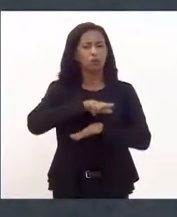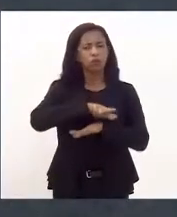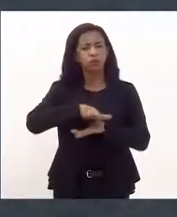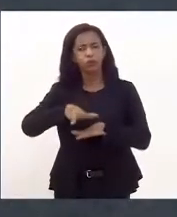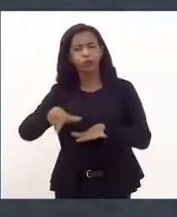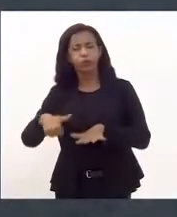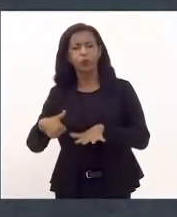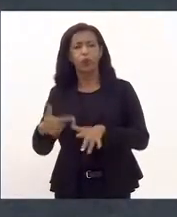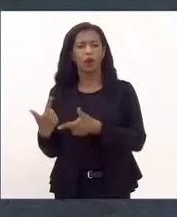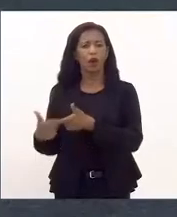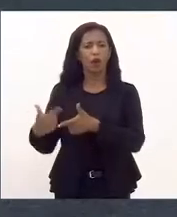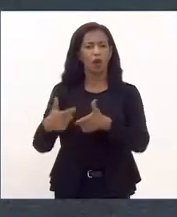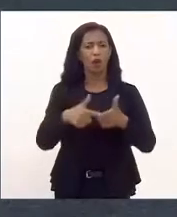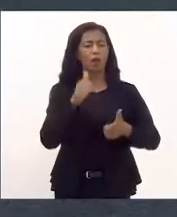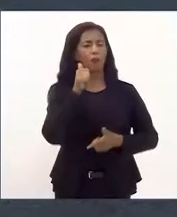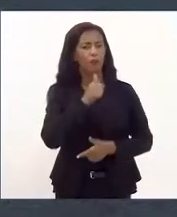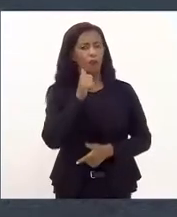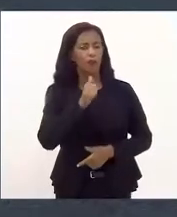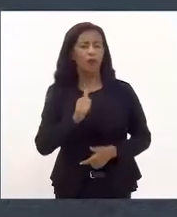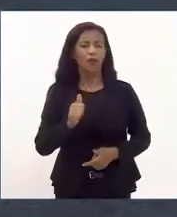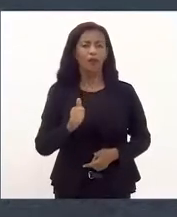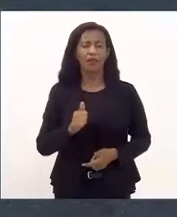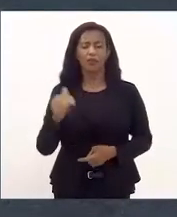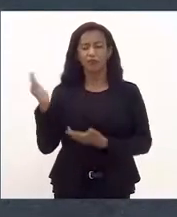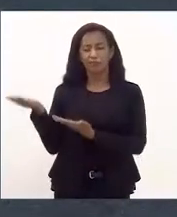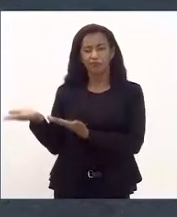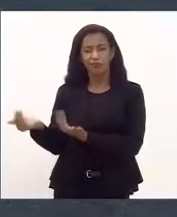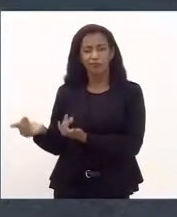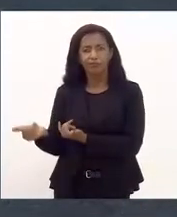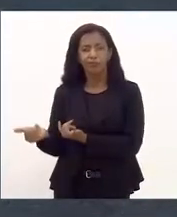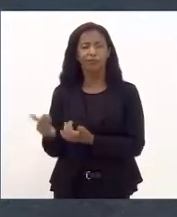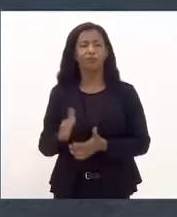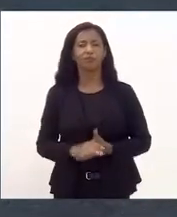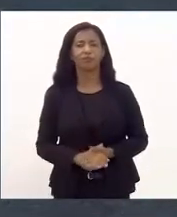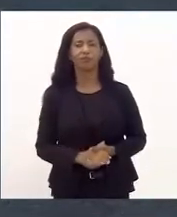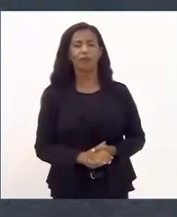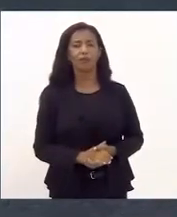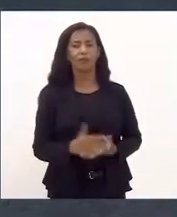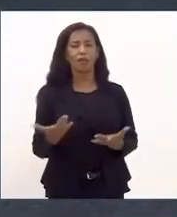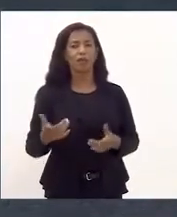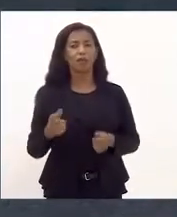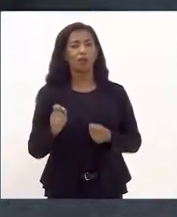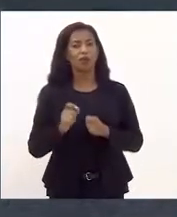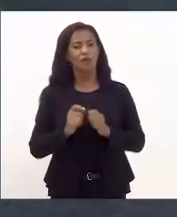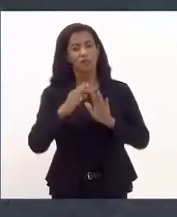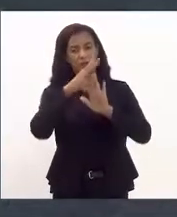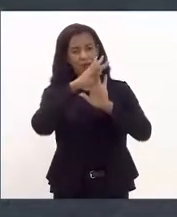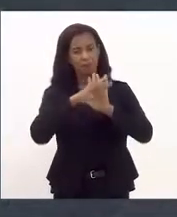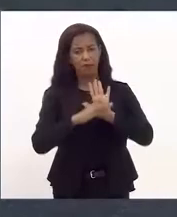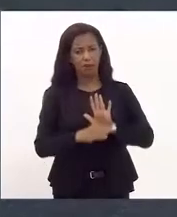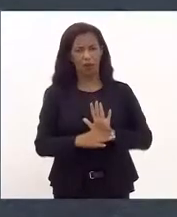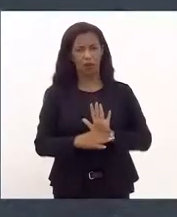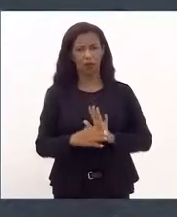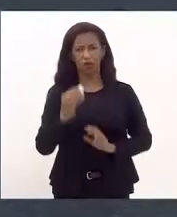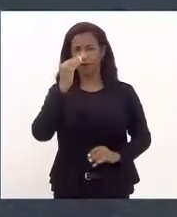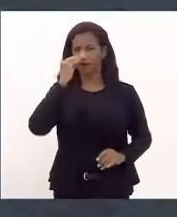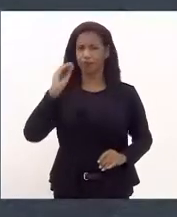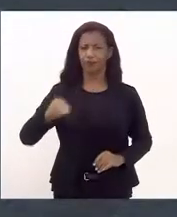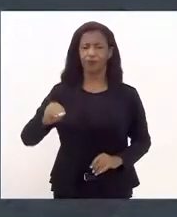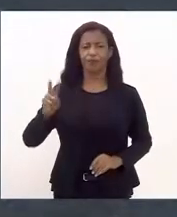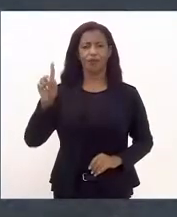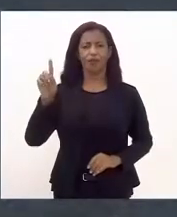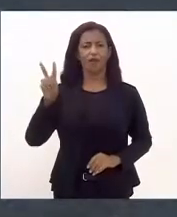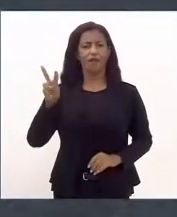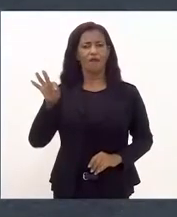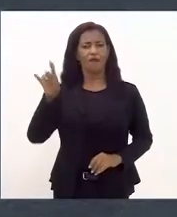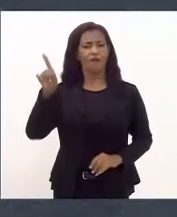de mulheres e meninas e jovens. Então, fazer-se pela ordem, repudiando o veto de